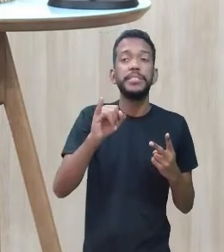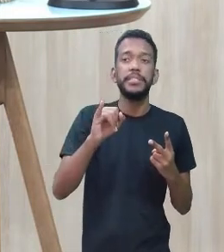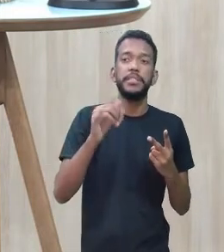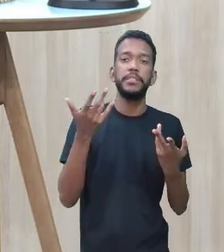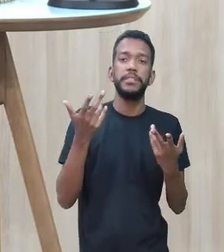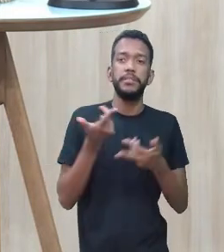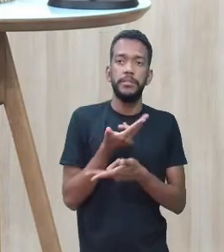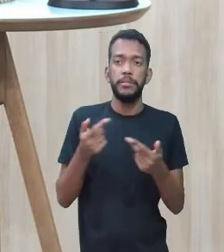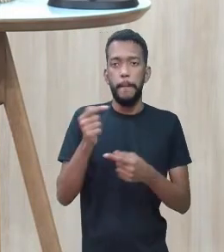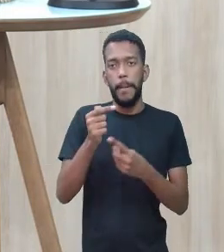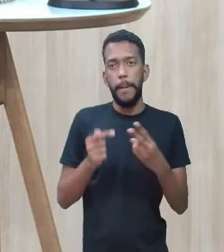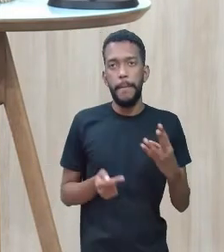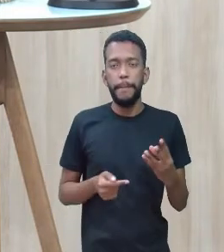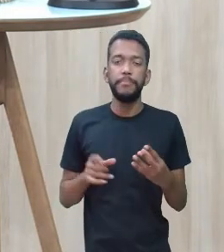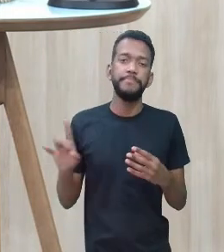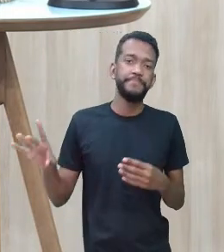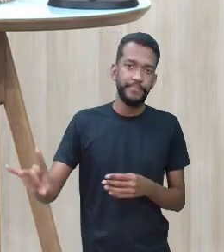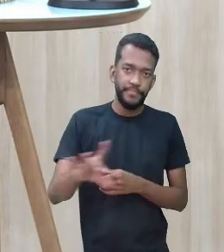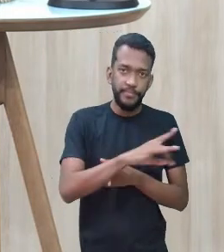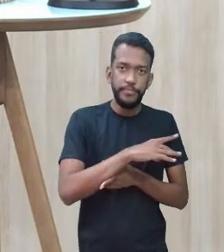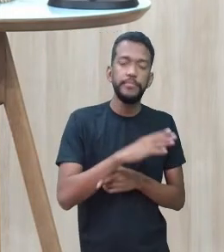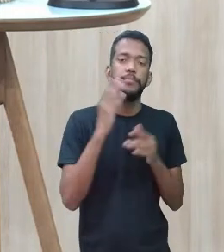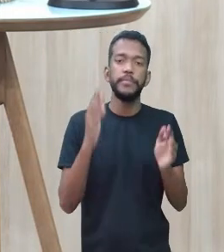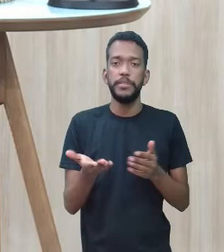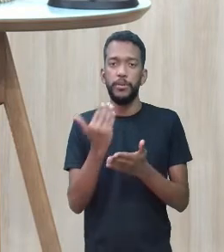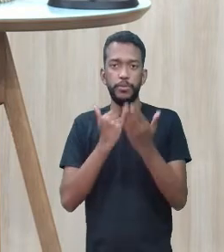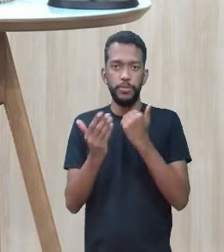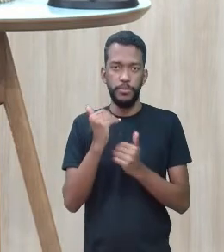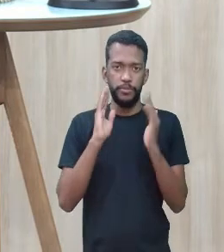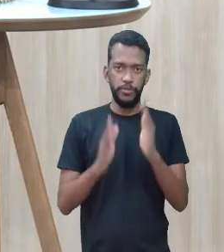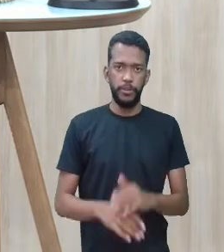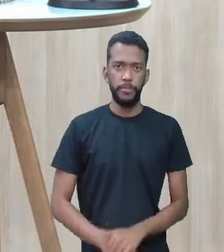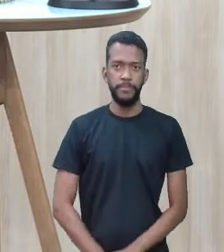de cada um desses indivíduos, desses consumidores.